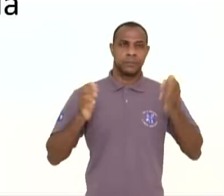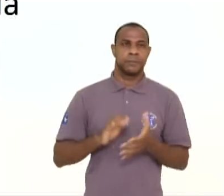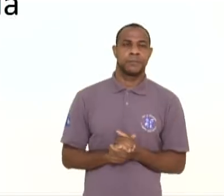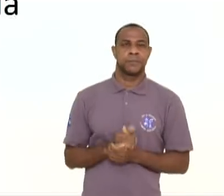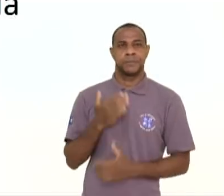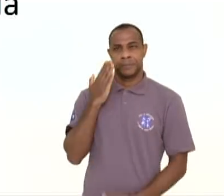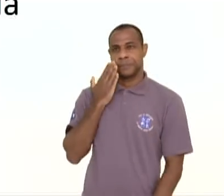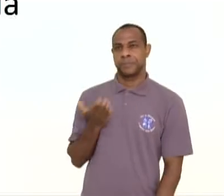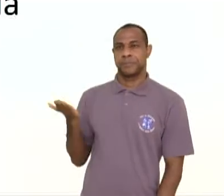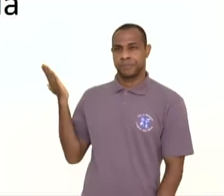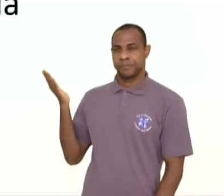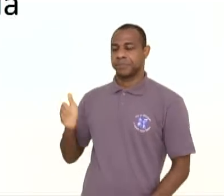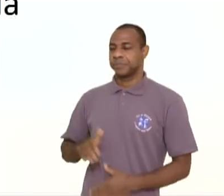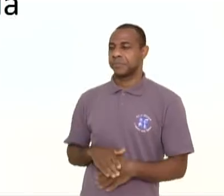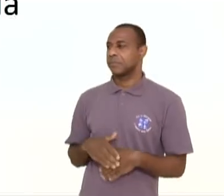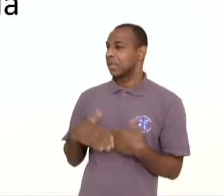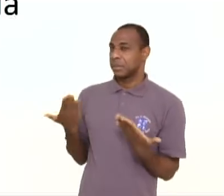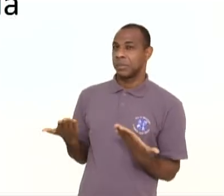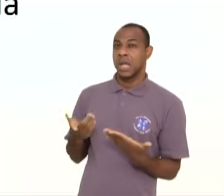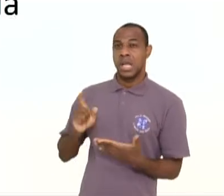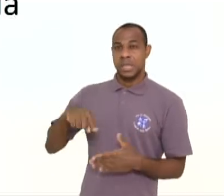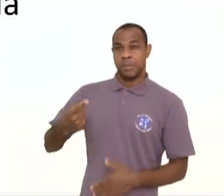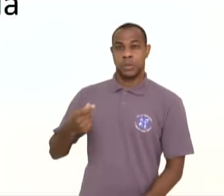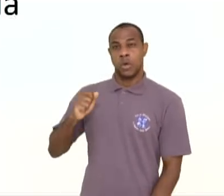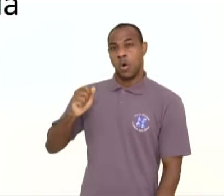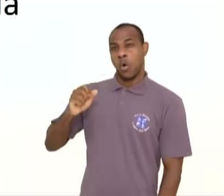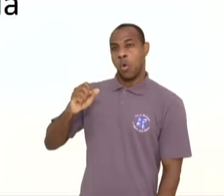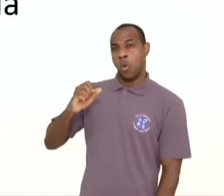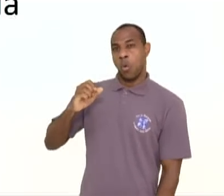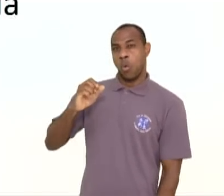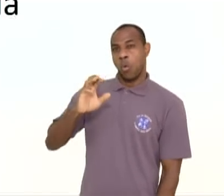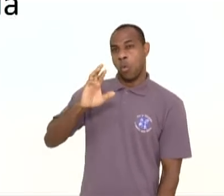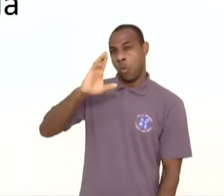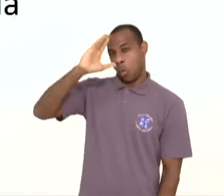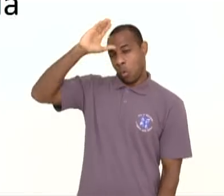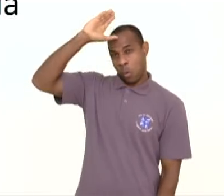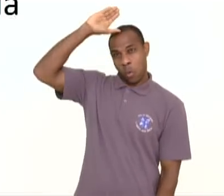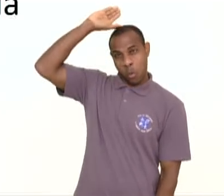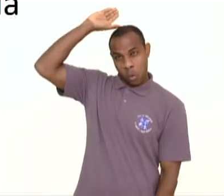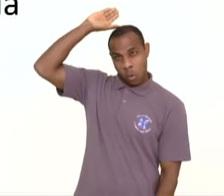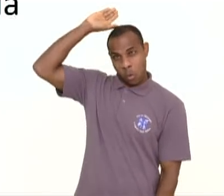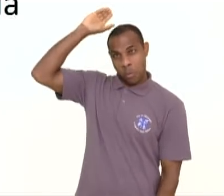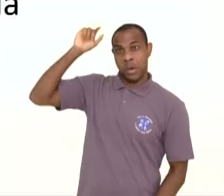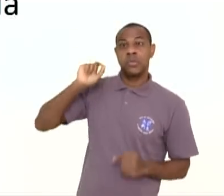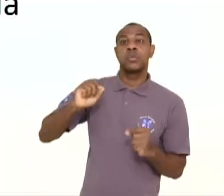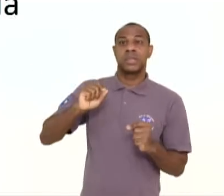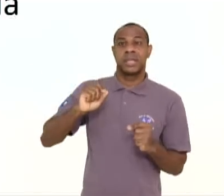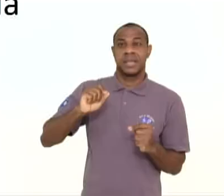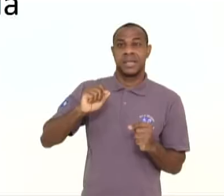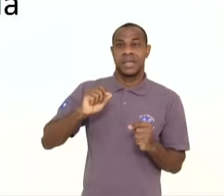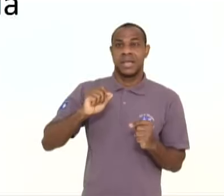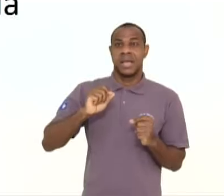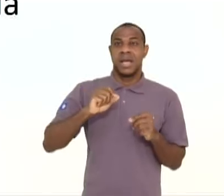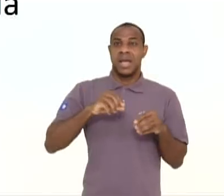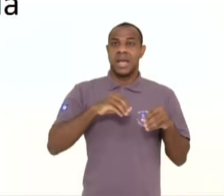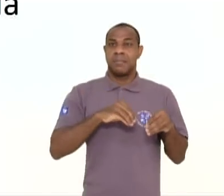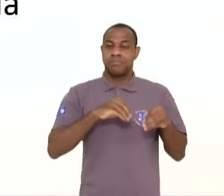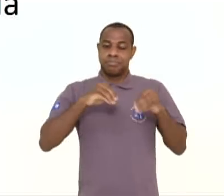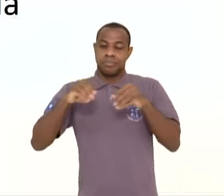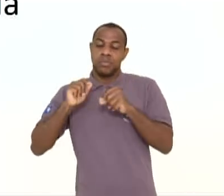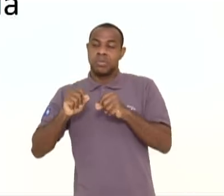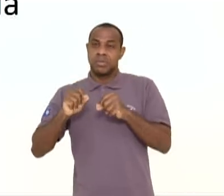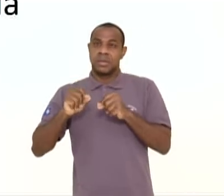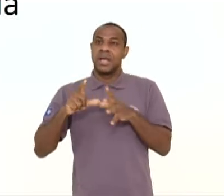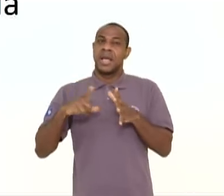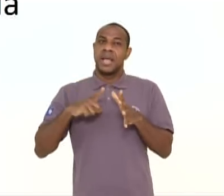com as conquistas, os romanos levaram a mímica para a Itália, adequando ao gosto do espetáculo entre os romanos, né? Com o